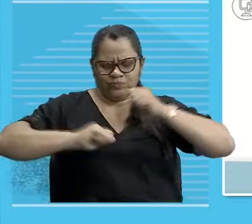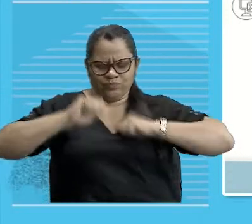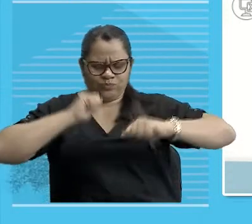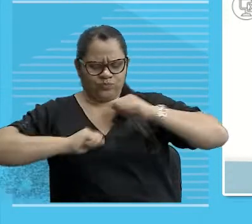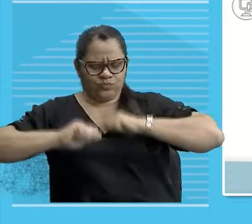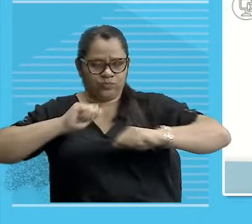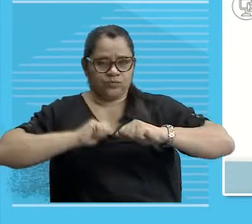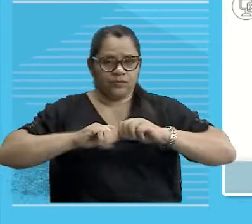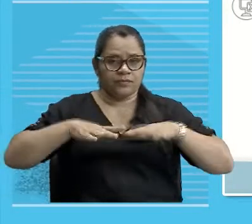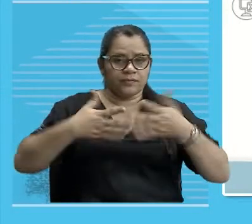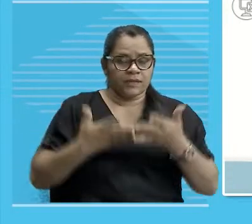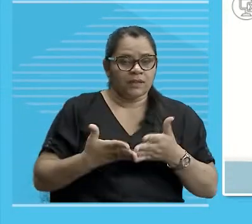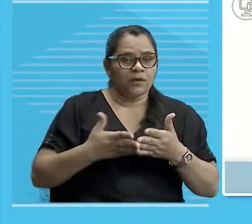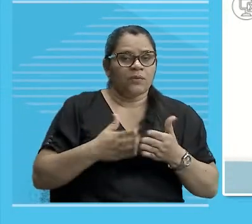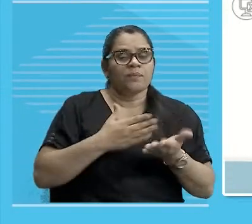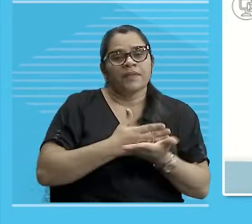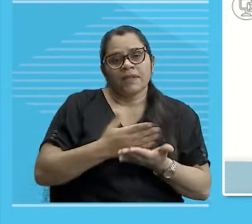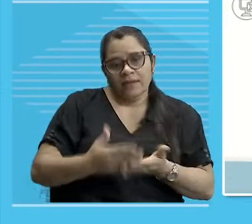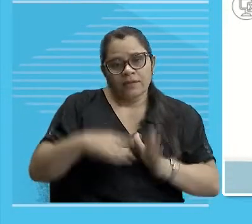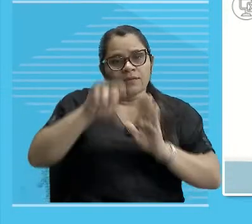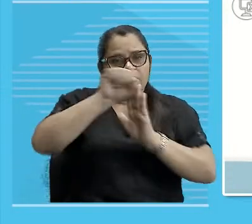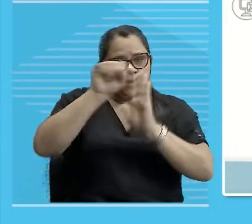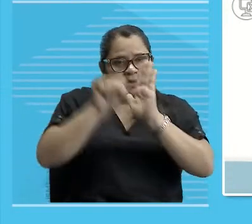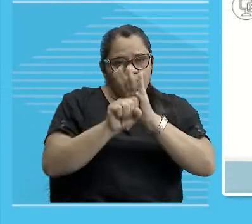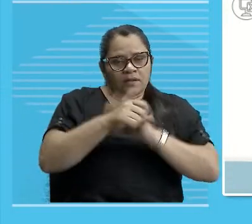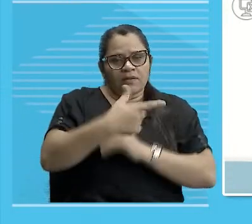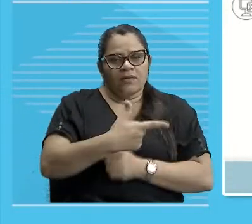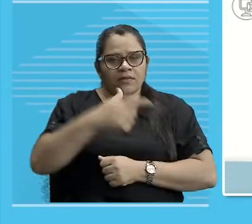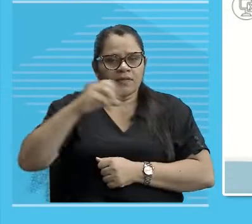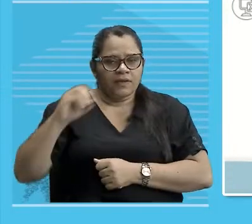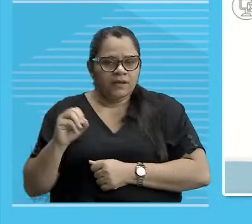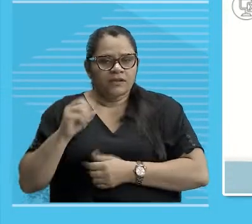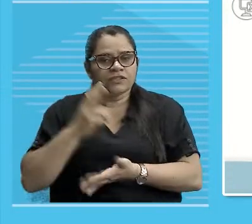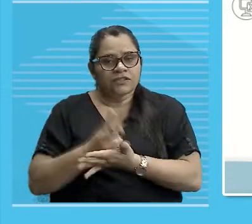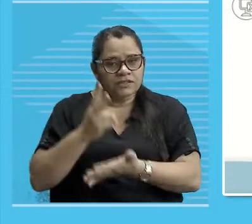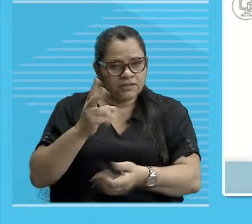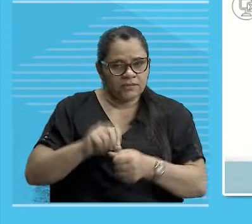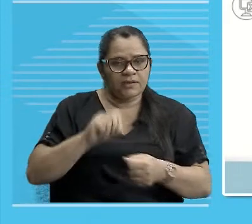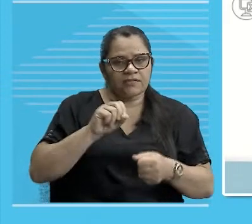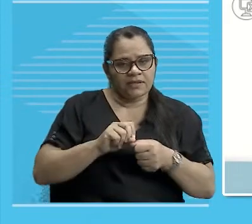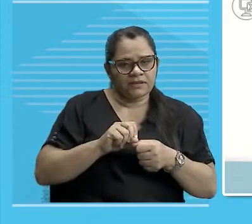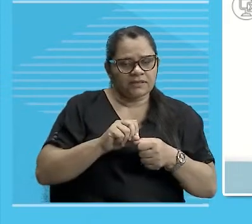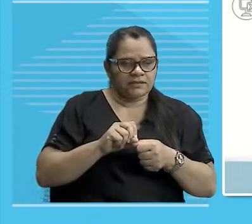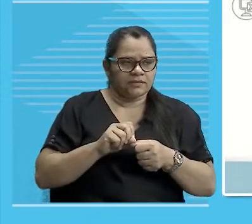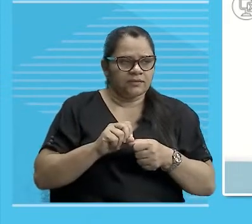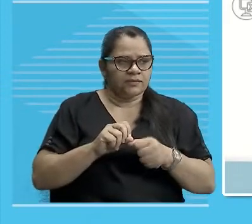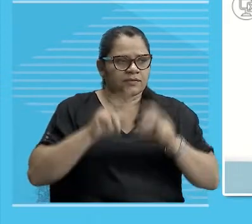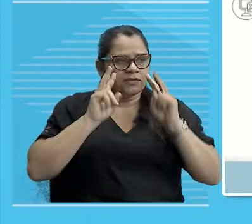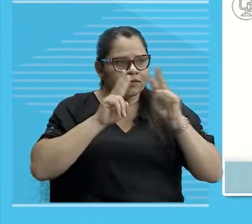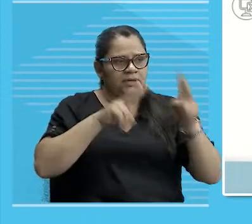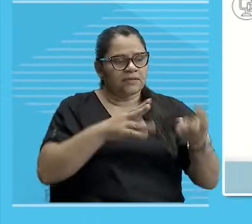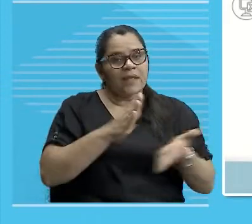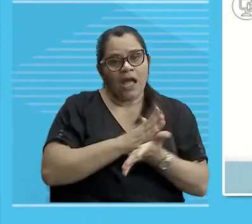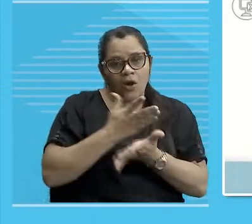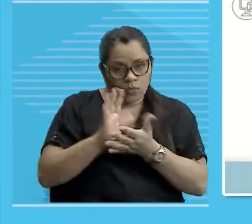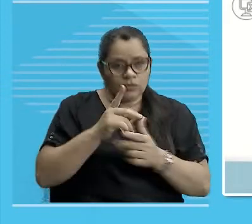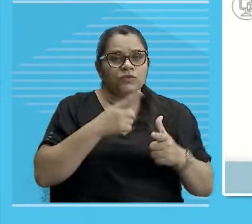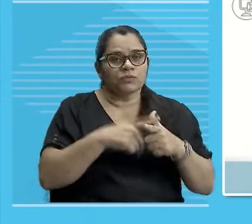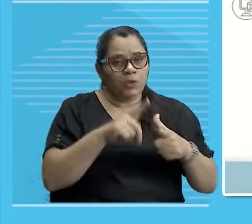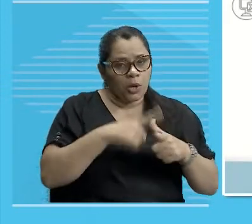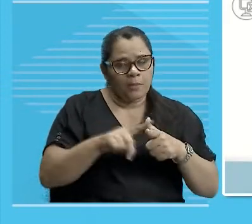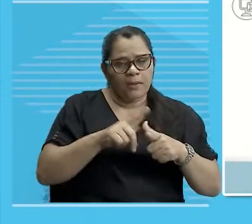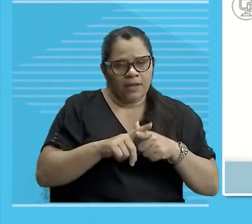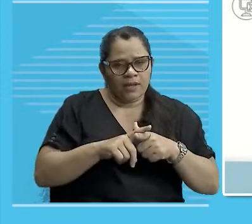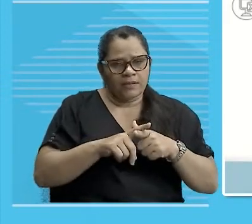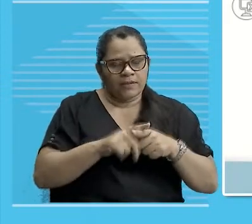é, desde o século XX, vem sendo feito isso daí. Então, alguns problemas como ansiedade,